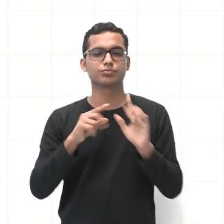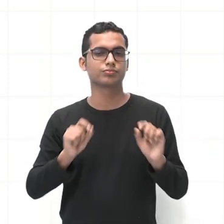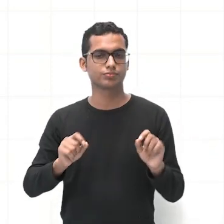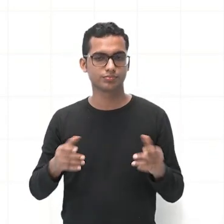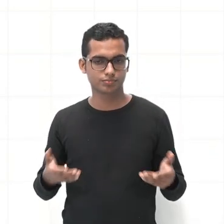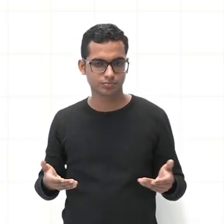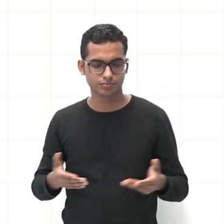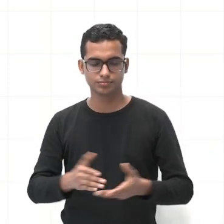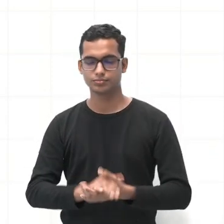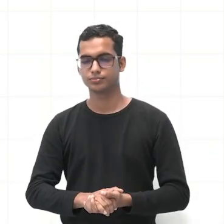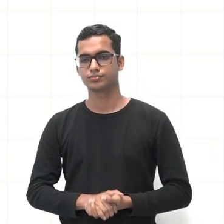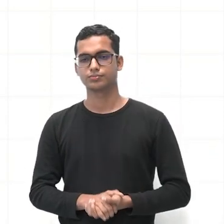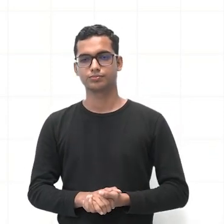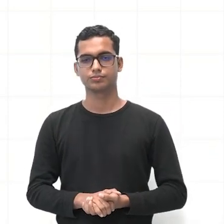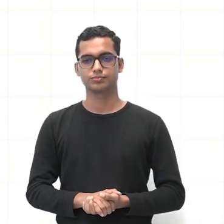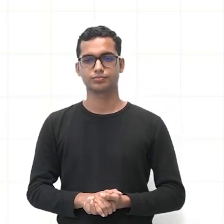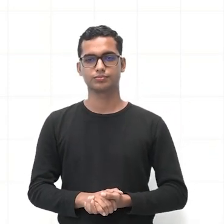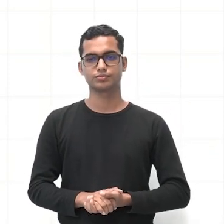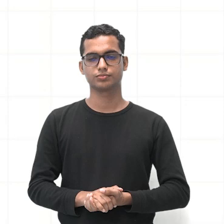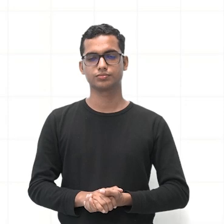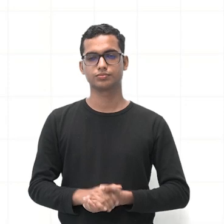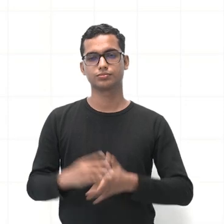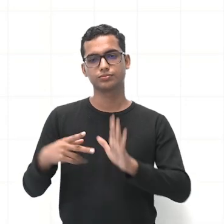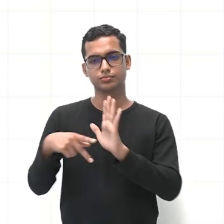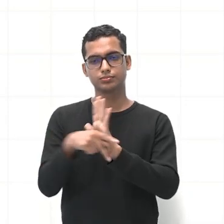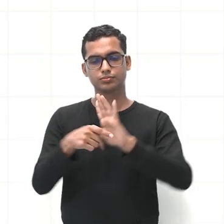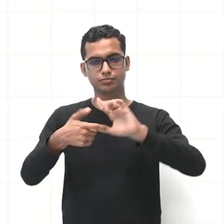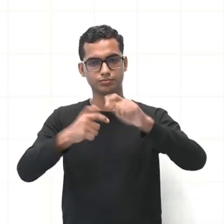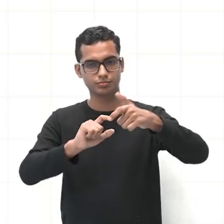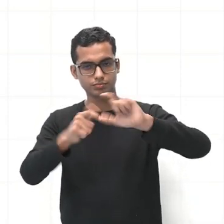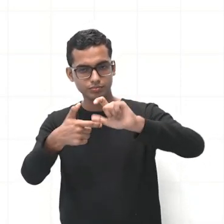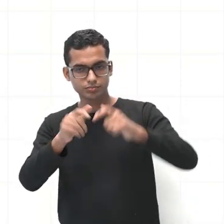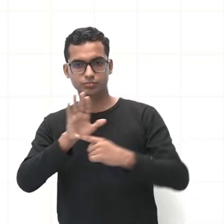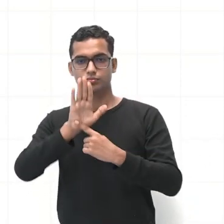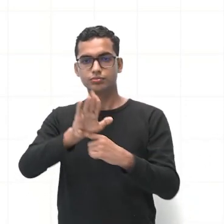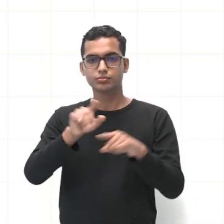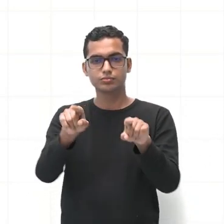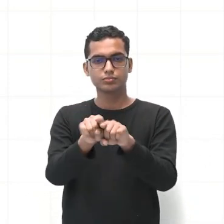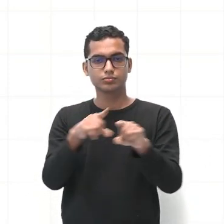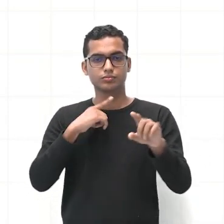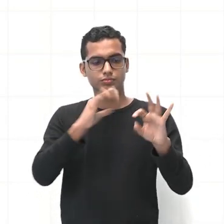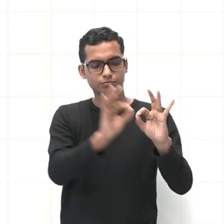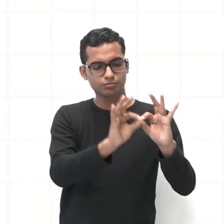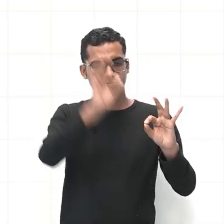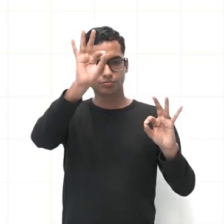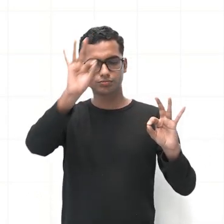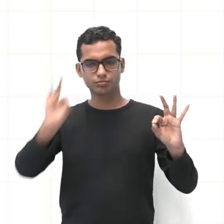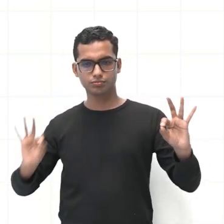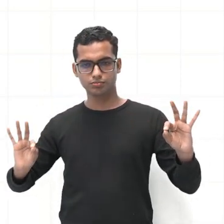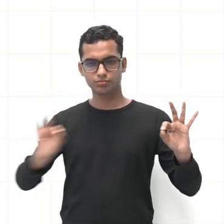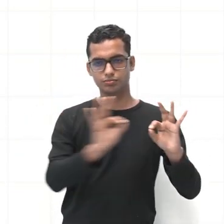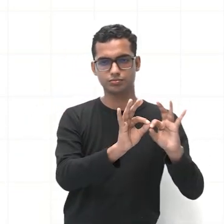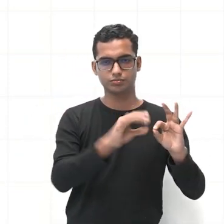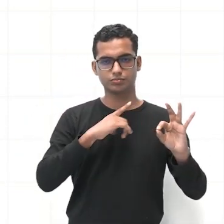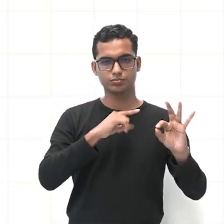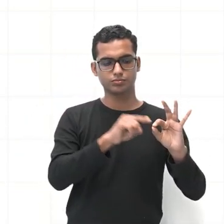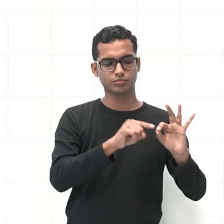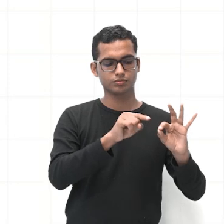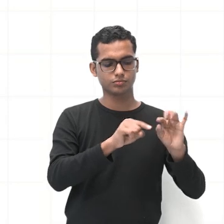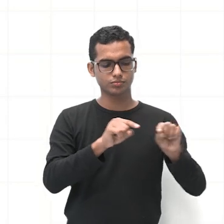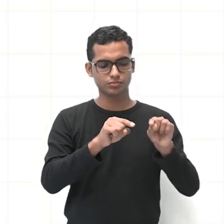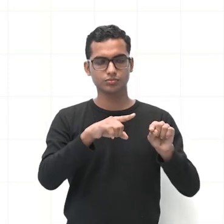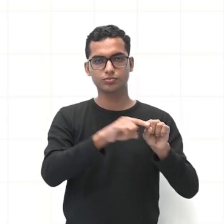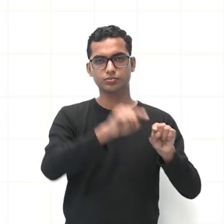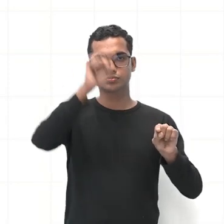O triângulo, né? Triângulos são figuras geométricas formadas por três segmentos de reta que se encontram nas extremidades.